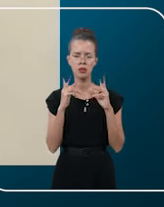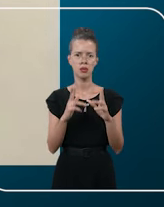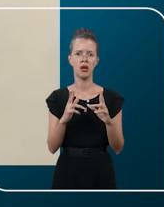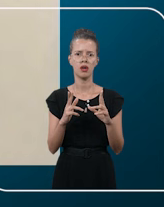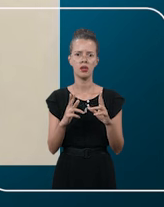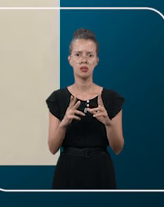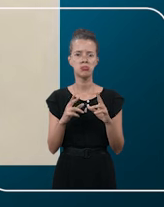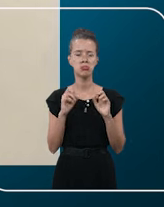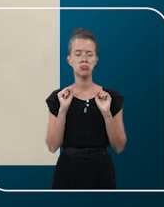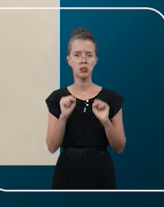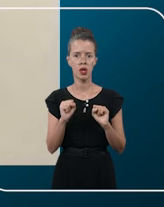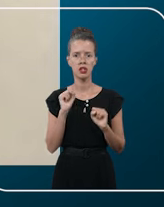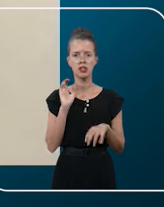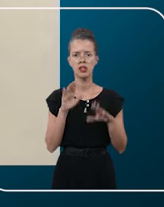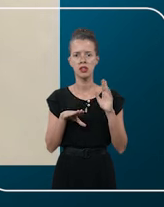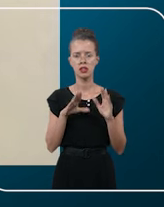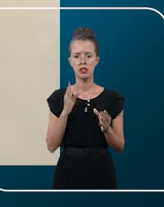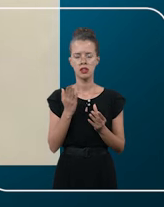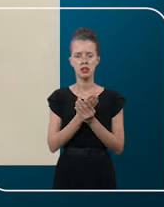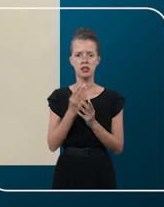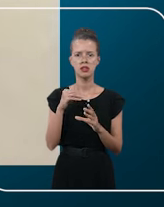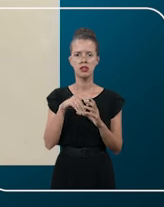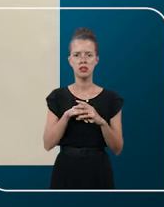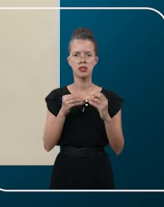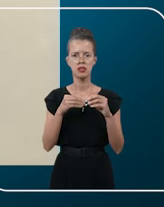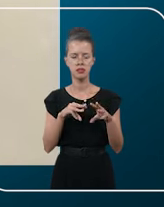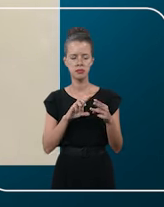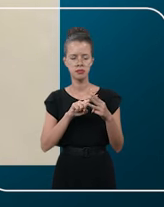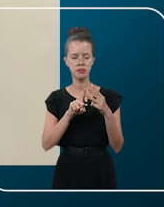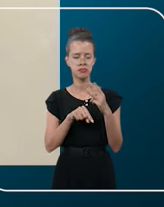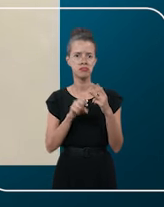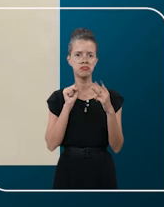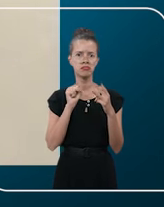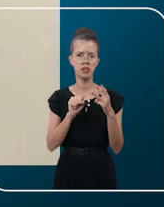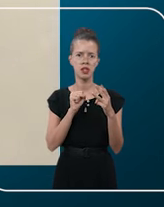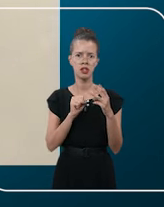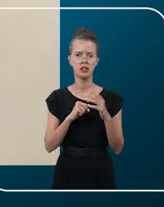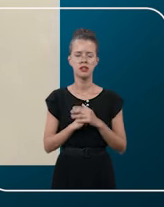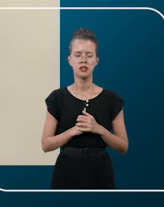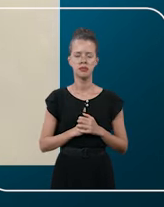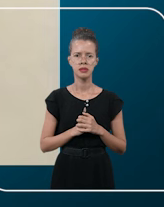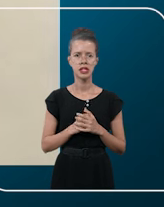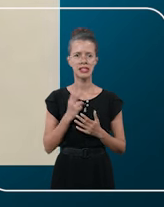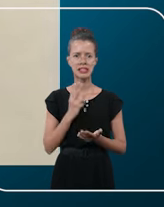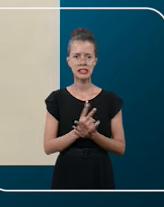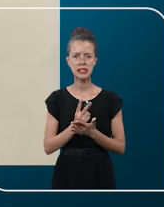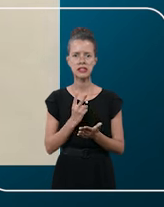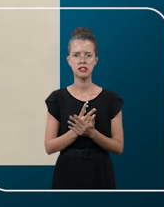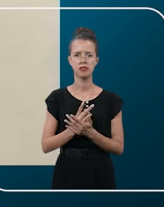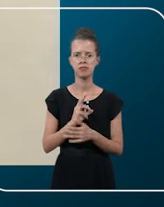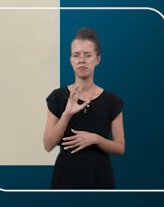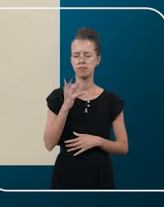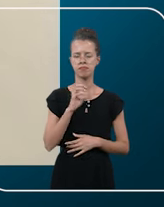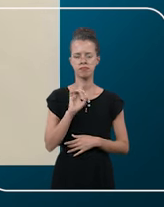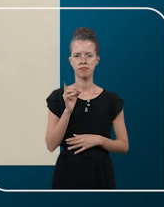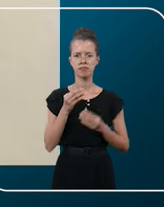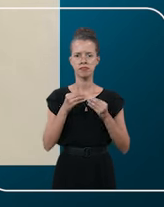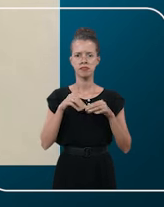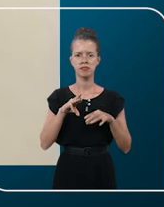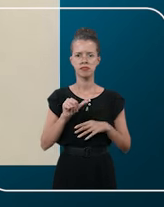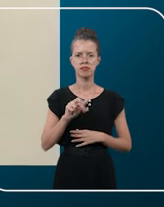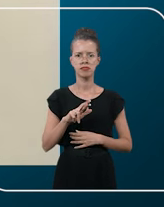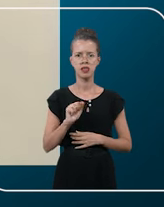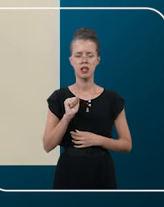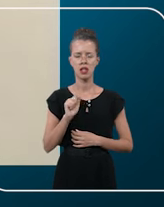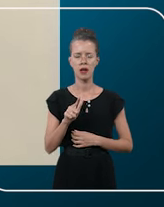danos. Nem sempre eles vão estar presentes, mas o dano moral não está aí abrangido,